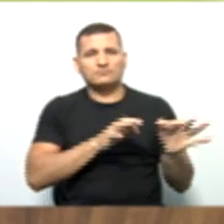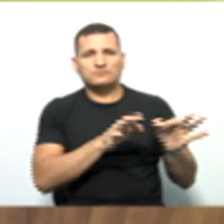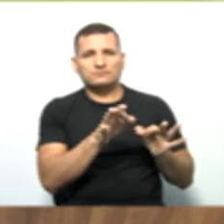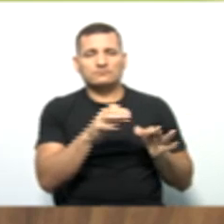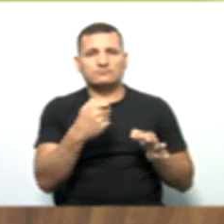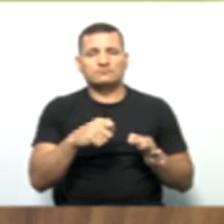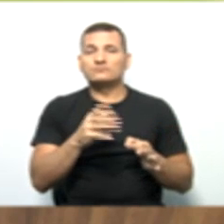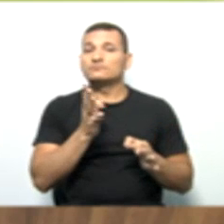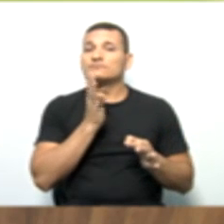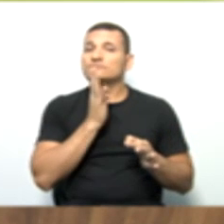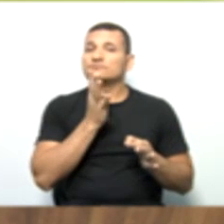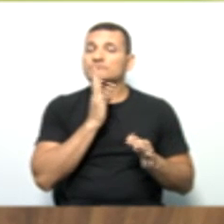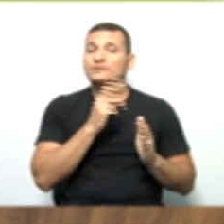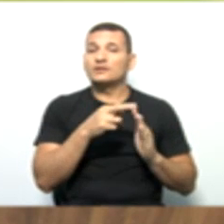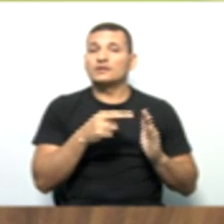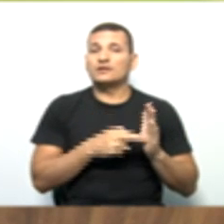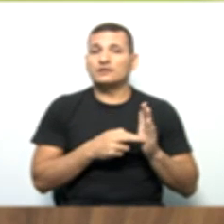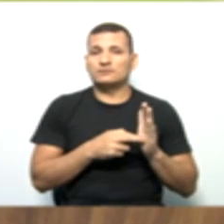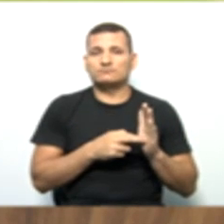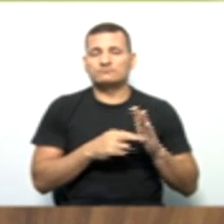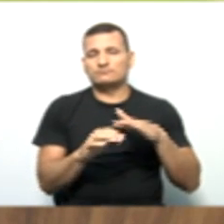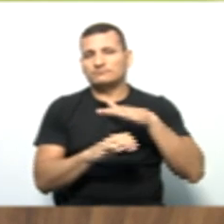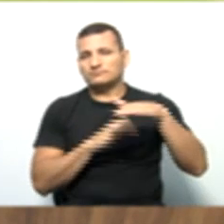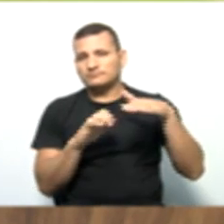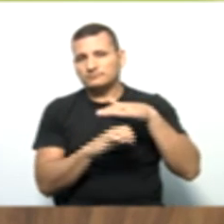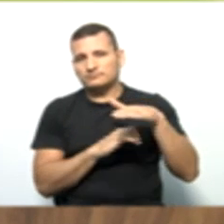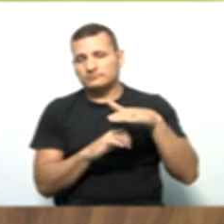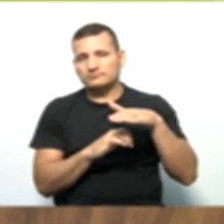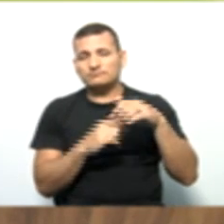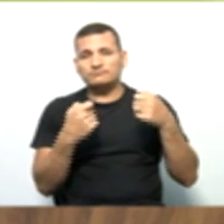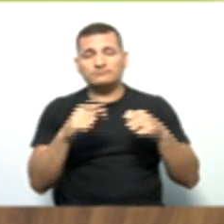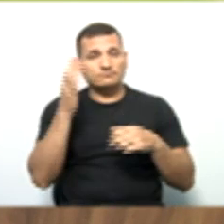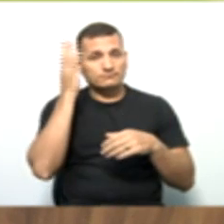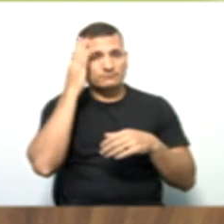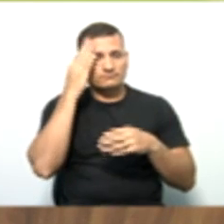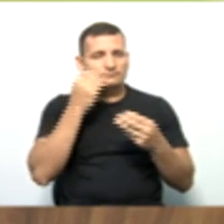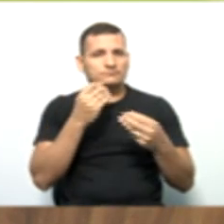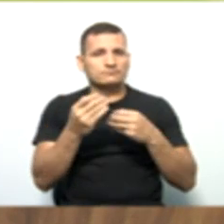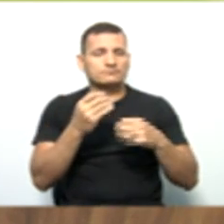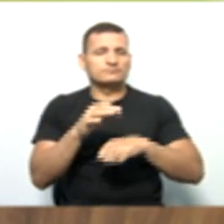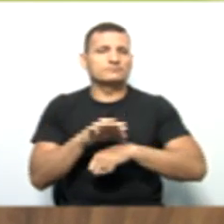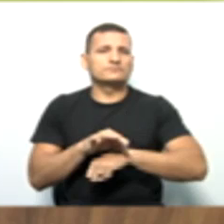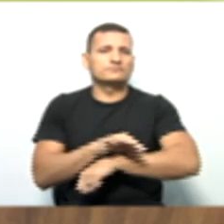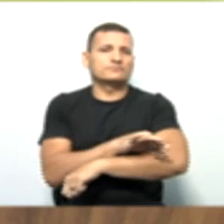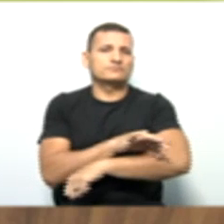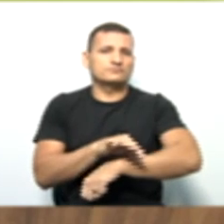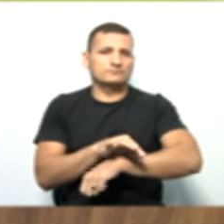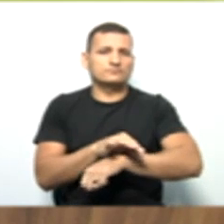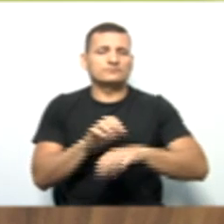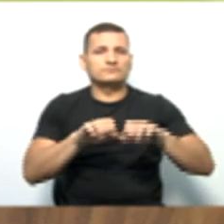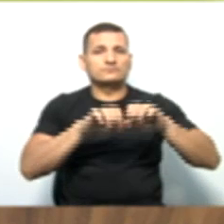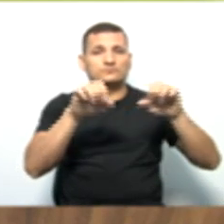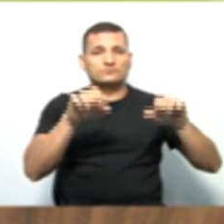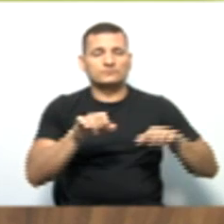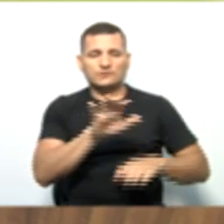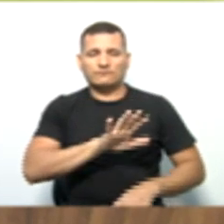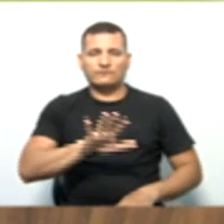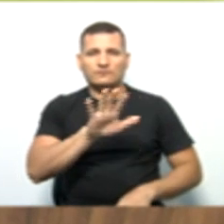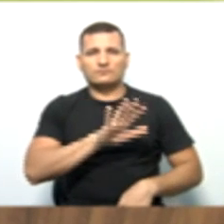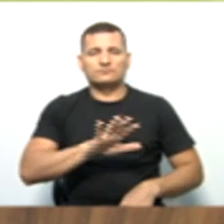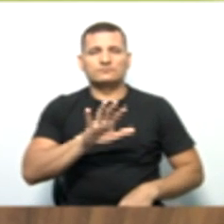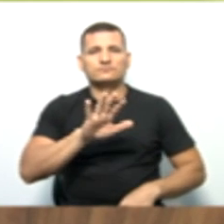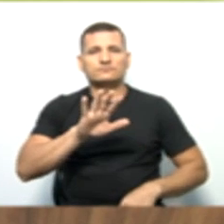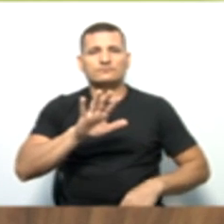de negócio, sem saber como vai ser a estrutura, a interface desse sistema, sem saber se o seu cliente vai gostar da interface desse